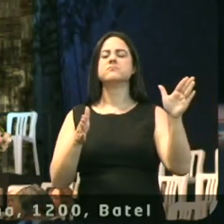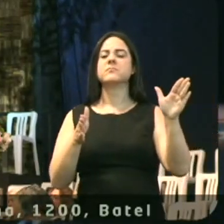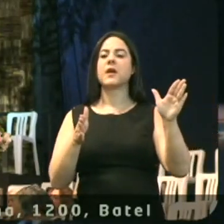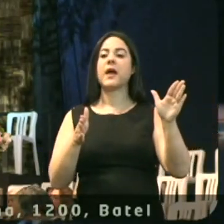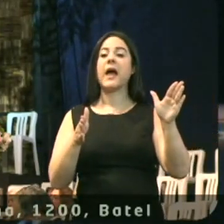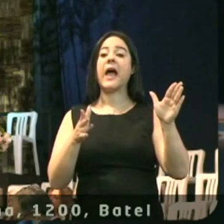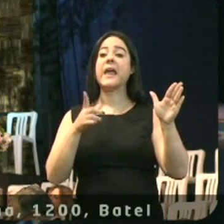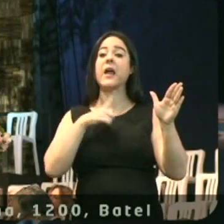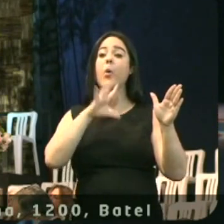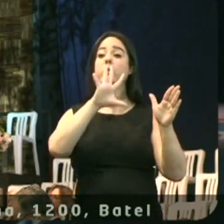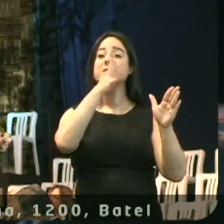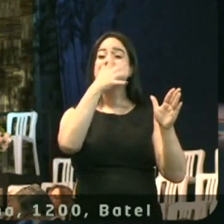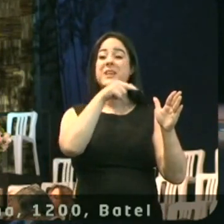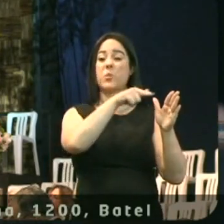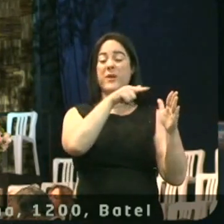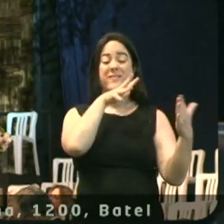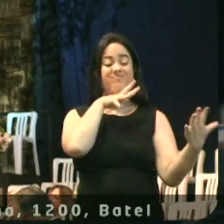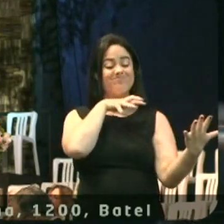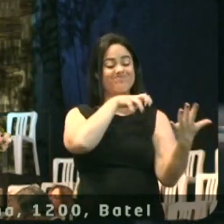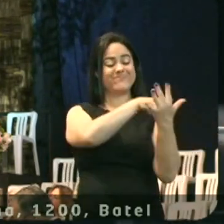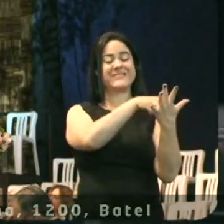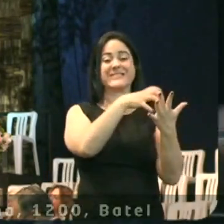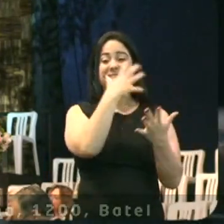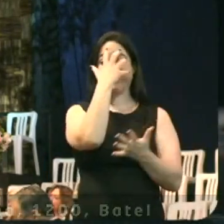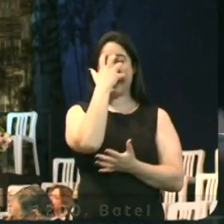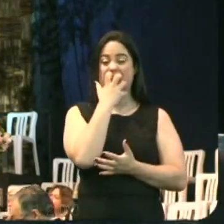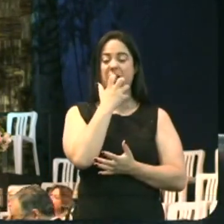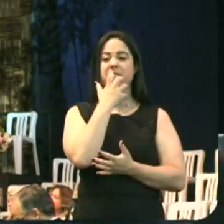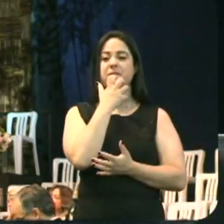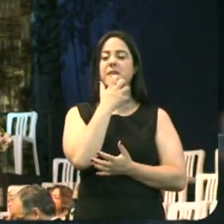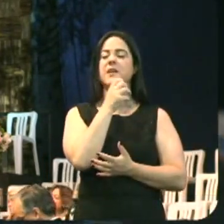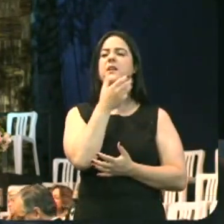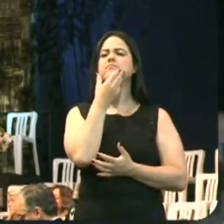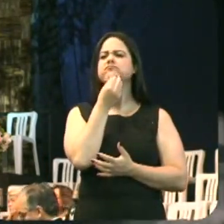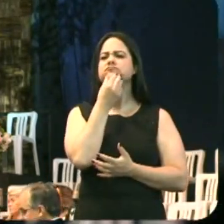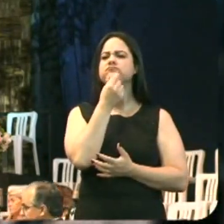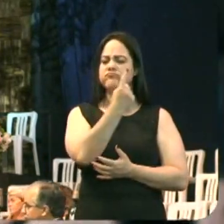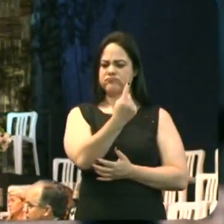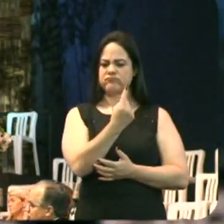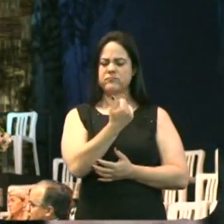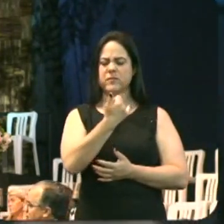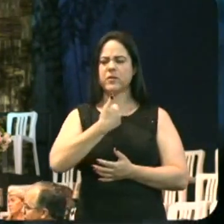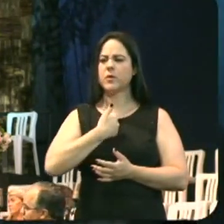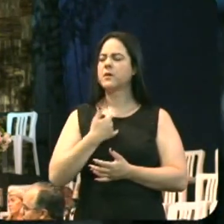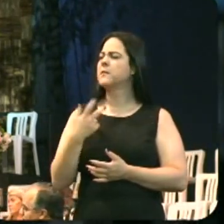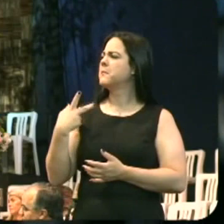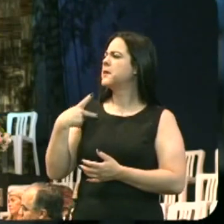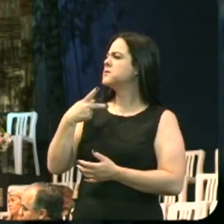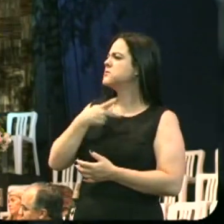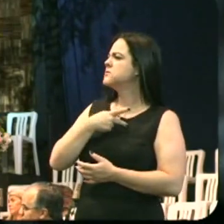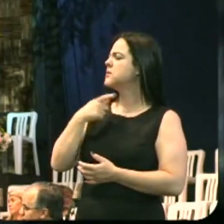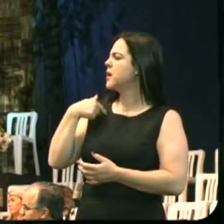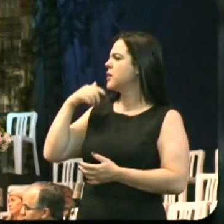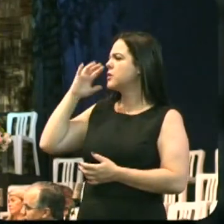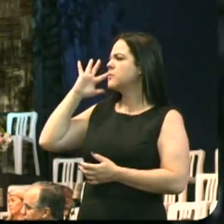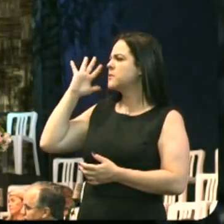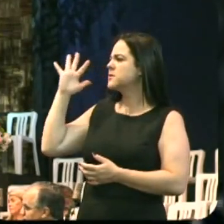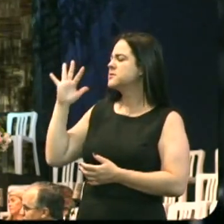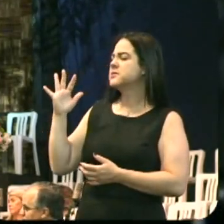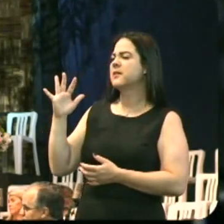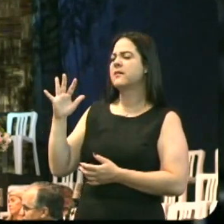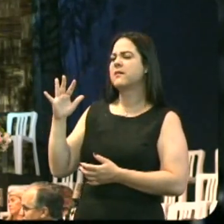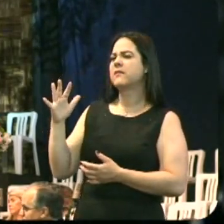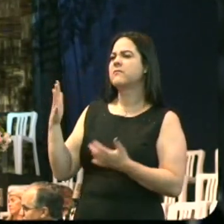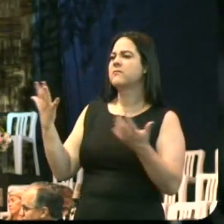ele sofreu um acidente muito grave, e ele disse para mim assim: pastor, eu não imaginava que